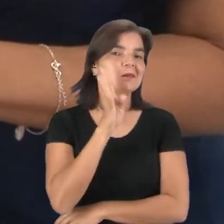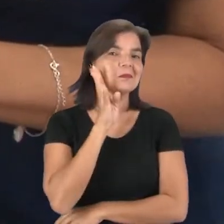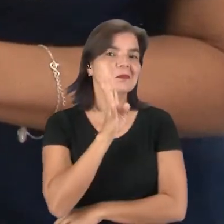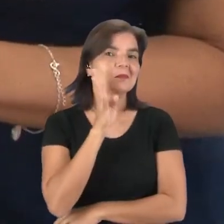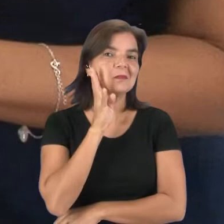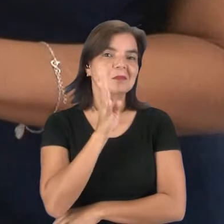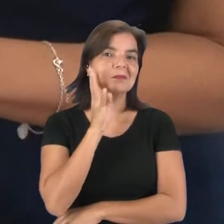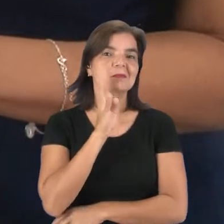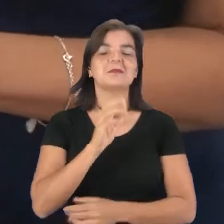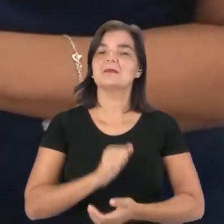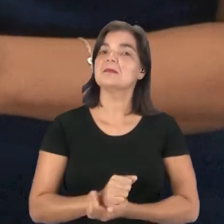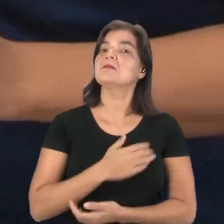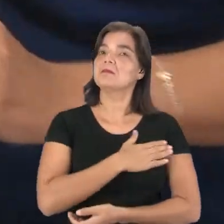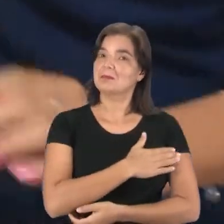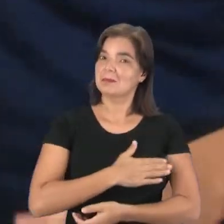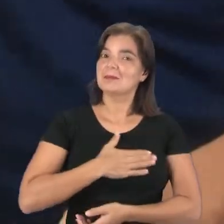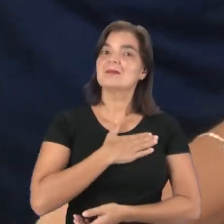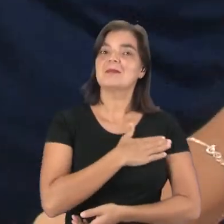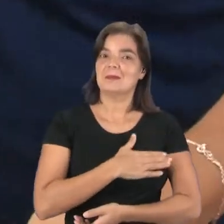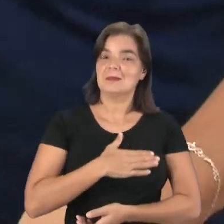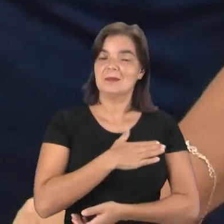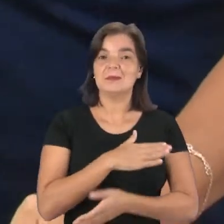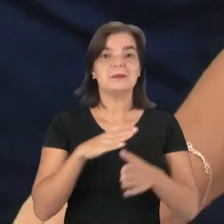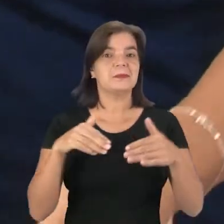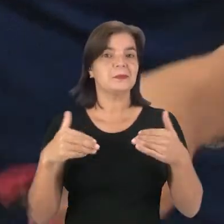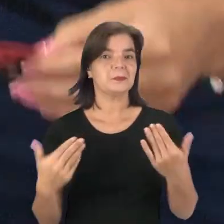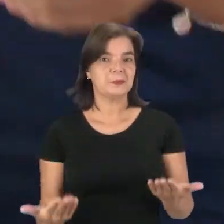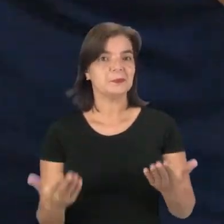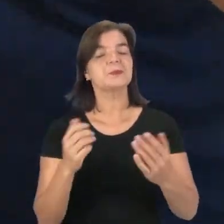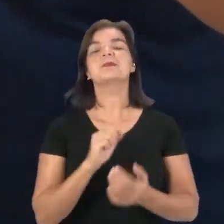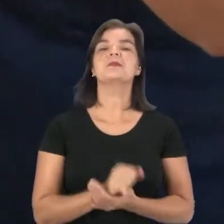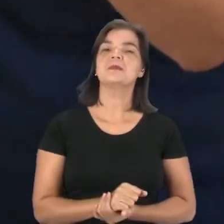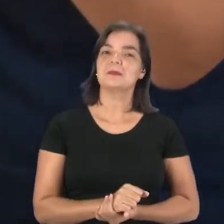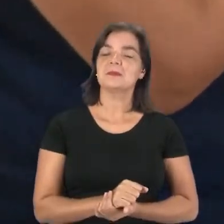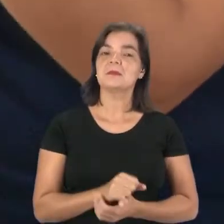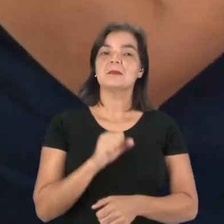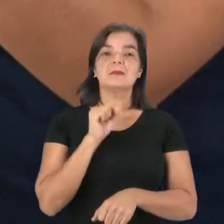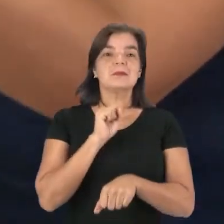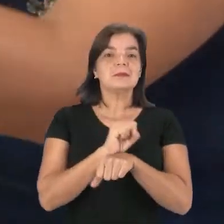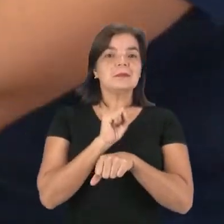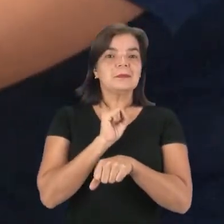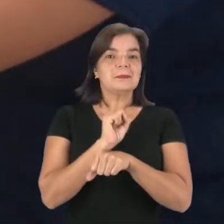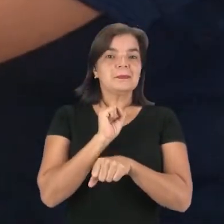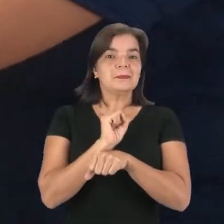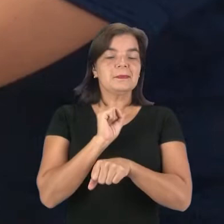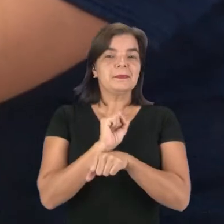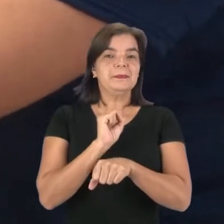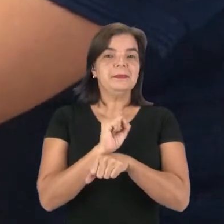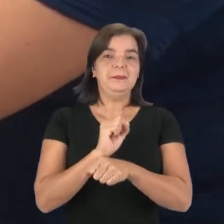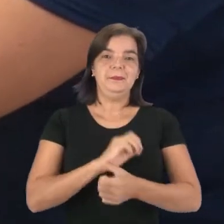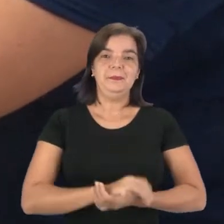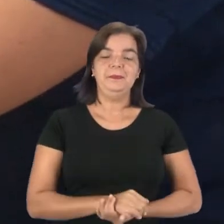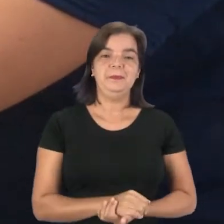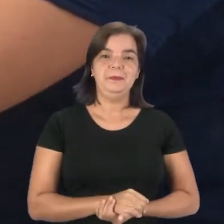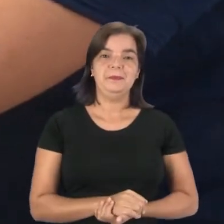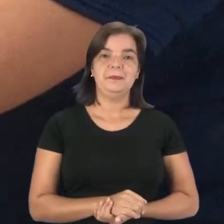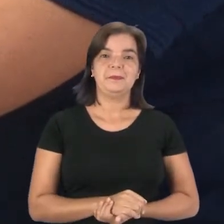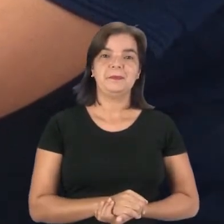divertida só trilha gostaram muito tanto que ficaram paradinhas